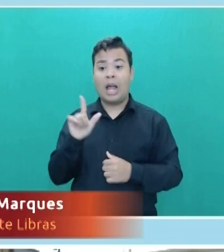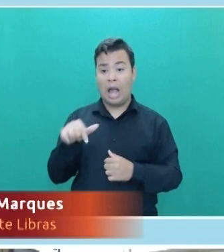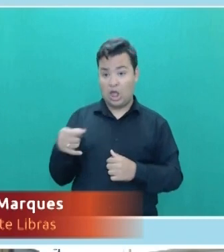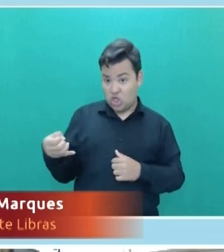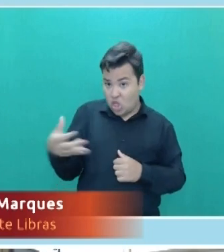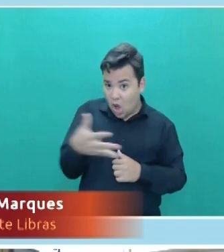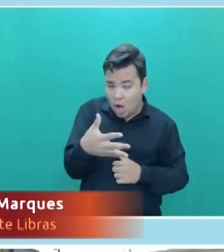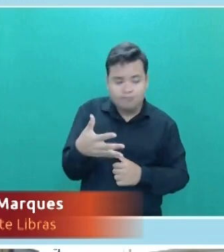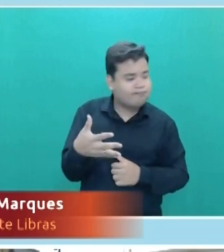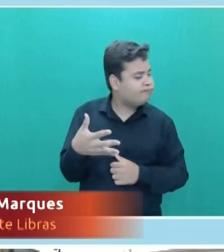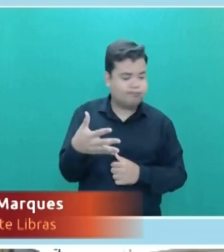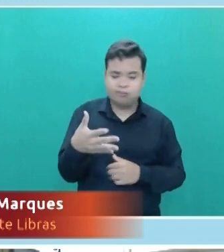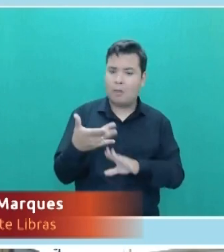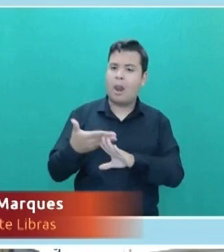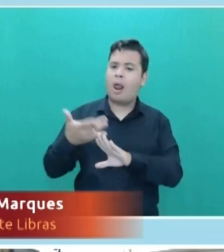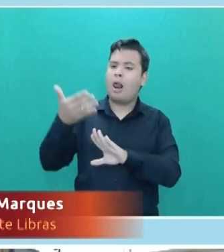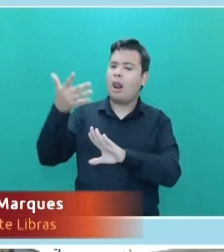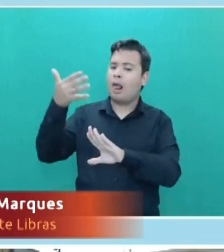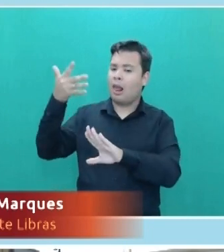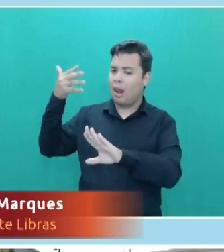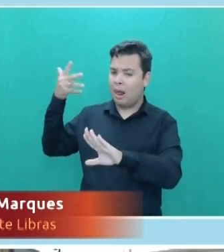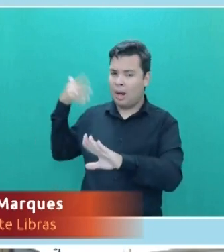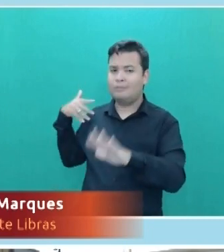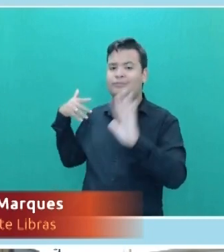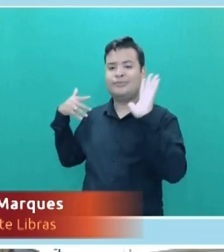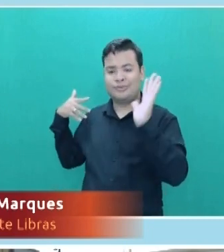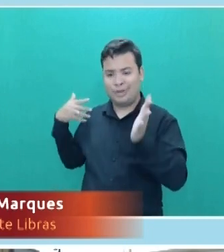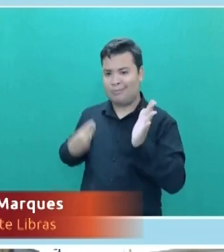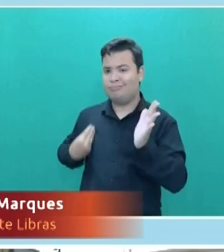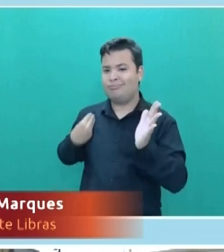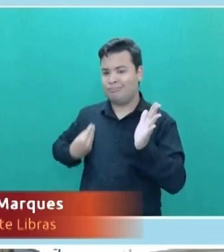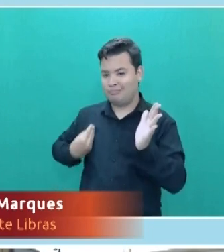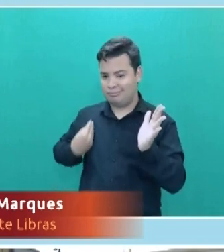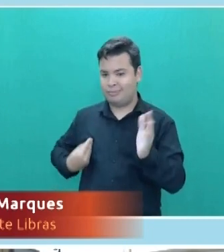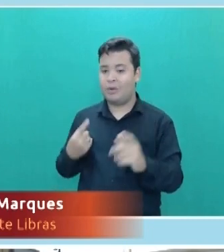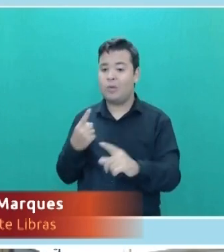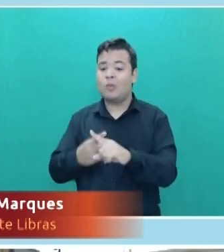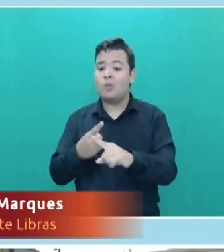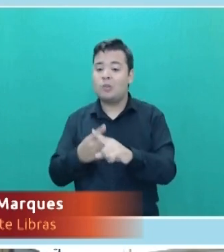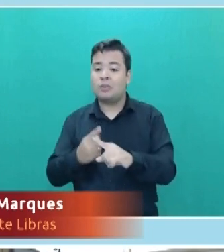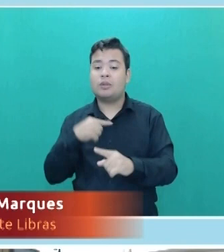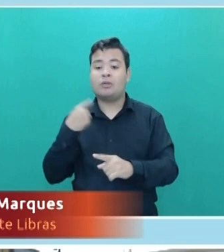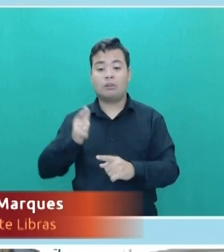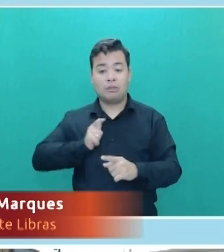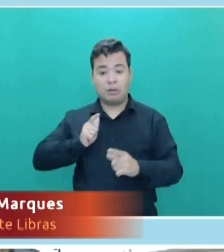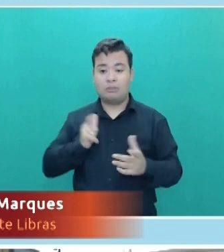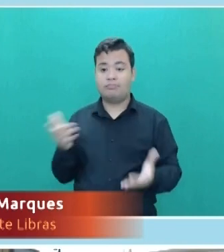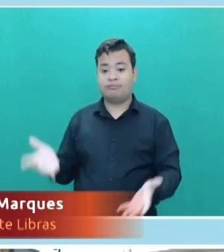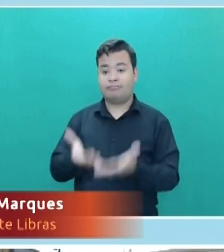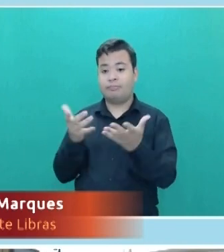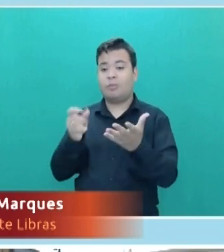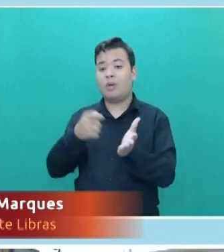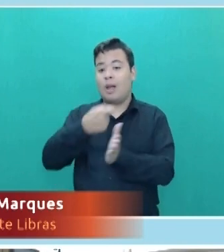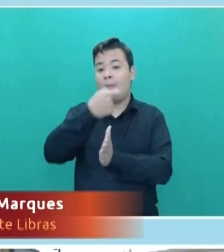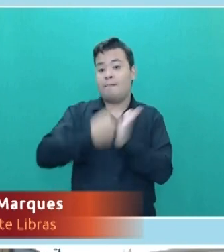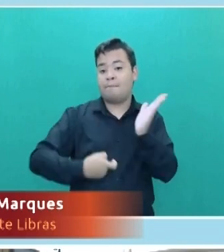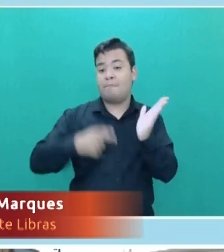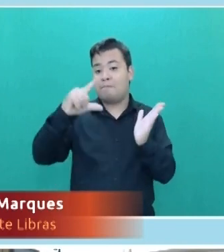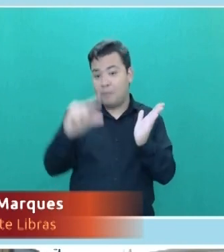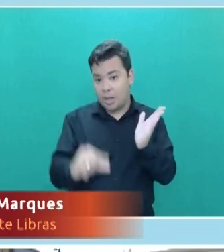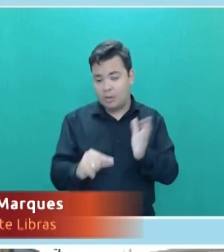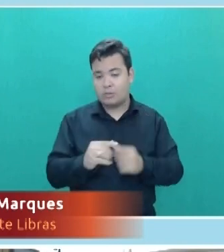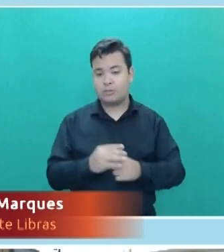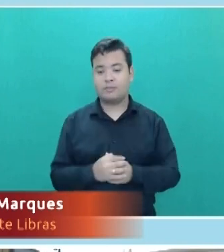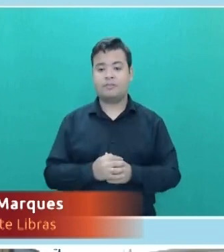vem acontecendo aí há décadas no Brasil, por conta do incentivo que nós temos tributário. Então,